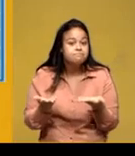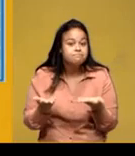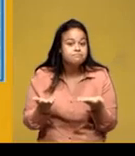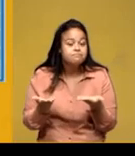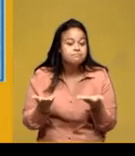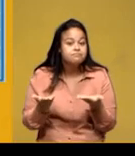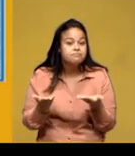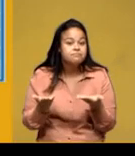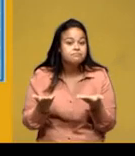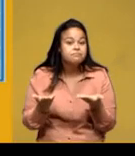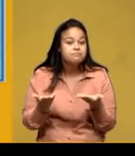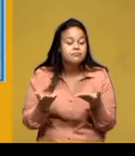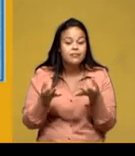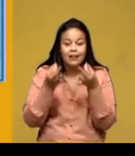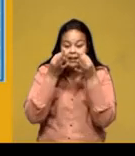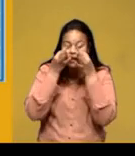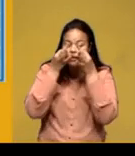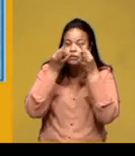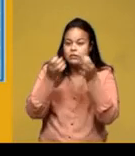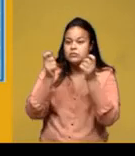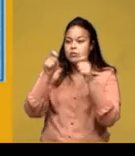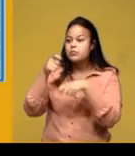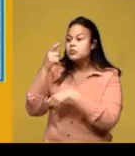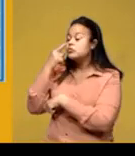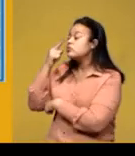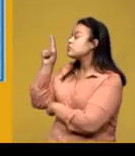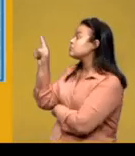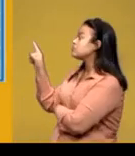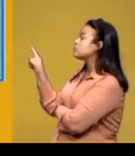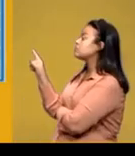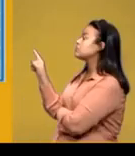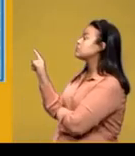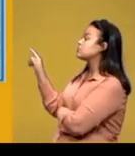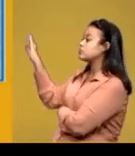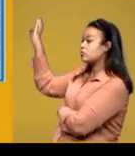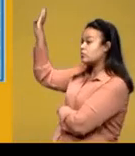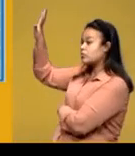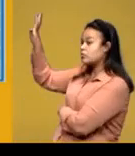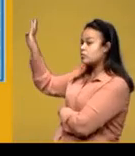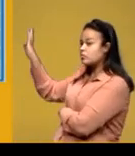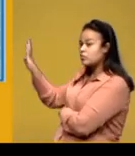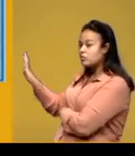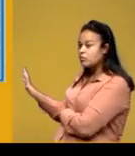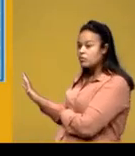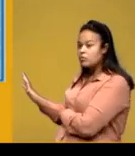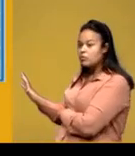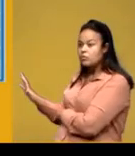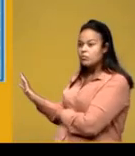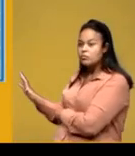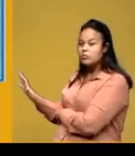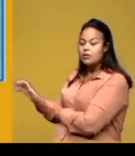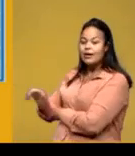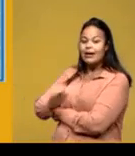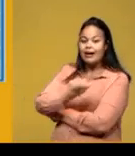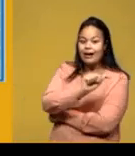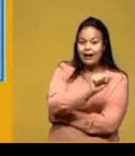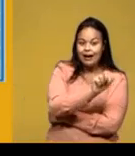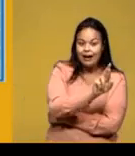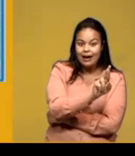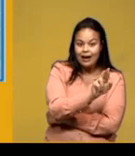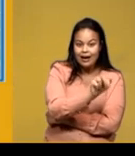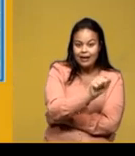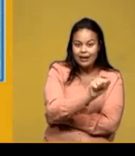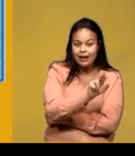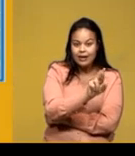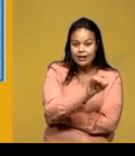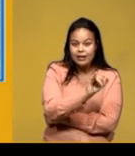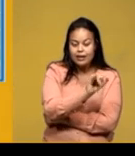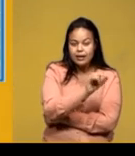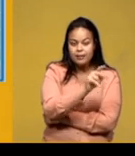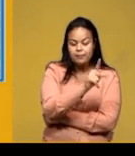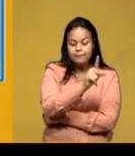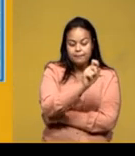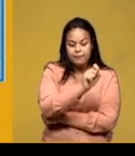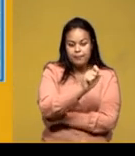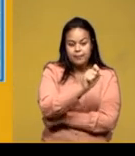gente tem que prestar atenção na figura do mapa. O viajante saiu de Araripe, desceu